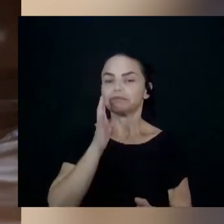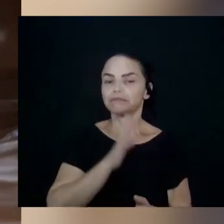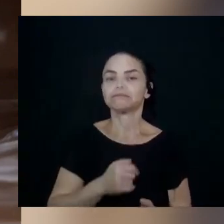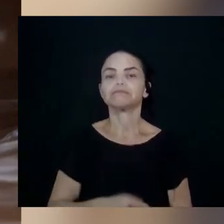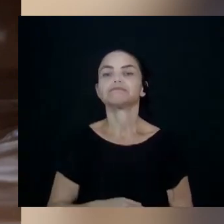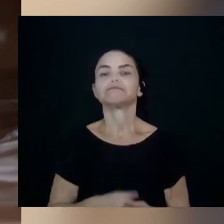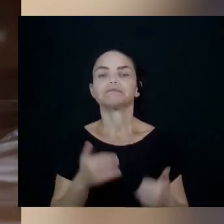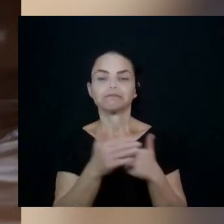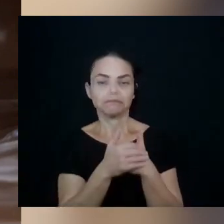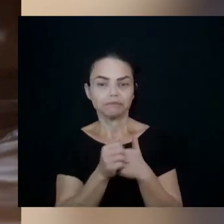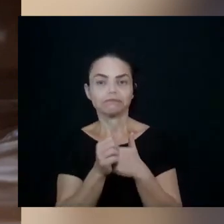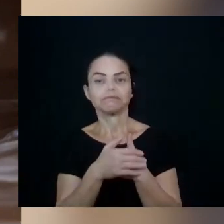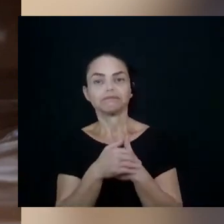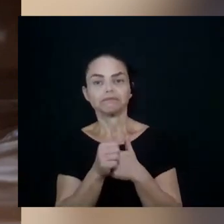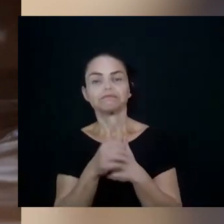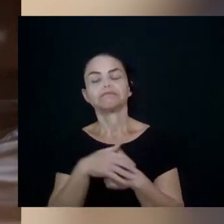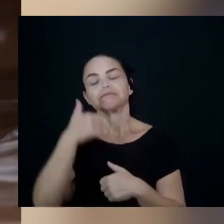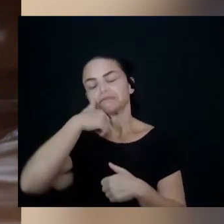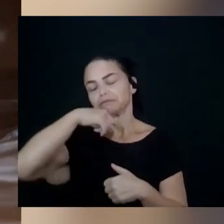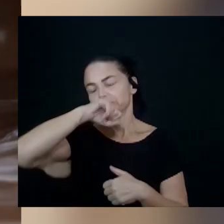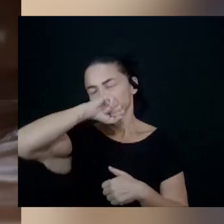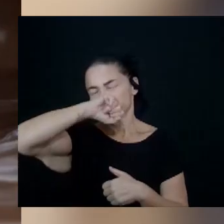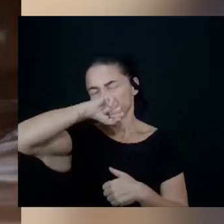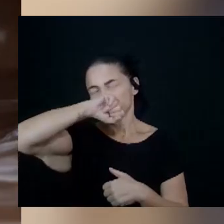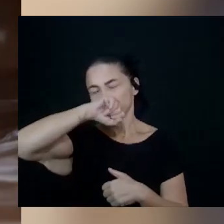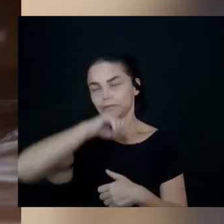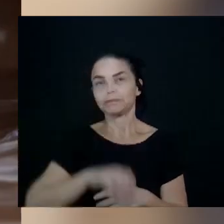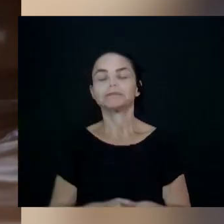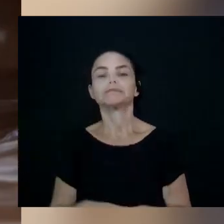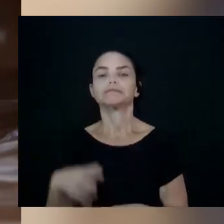também foi um muito certo bom. Acolhimento com as outras mães Sim. também, que